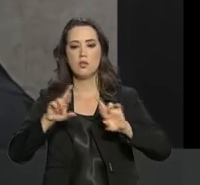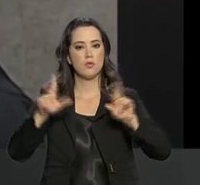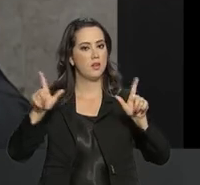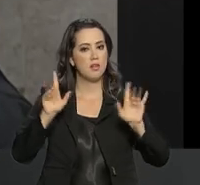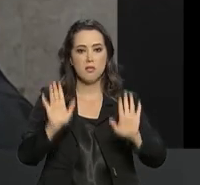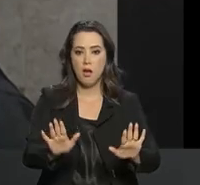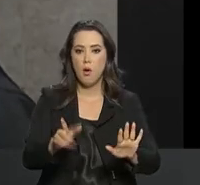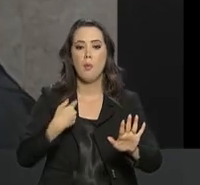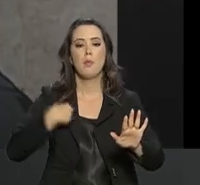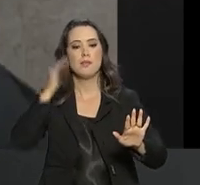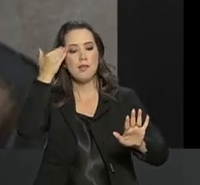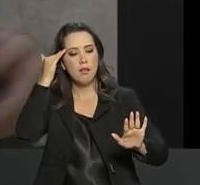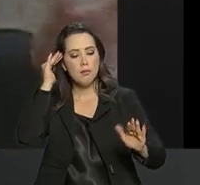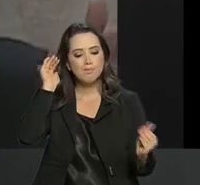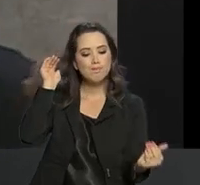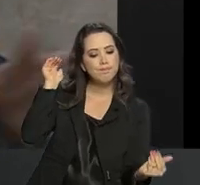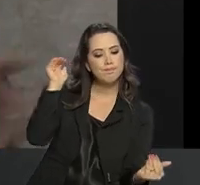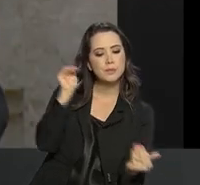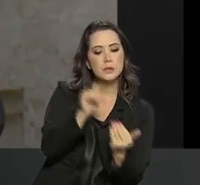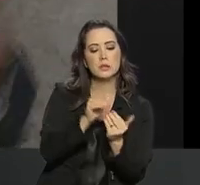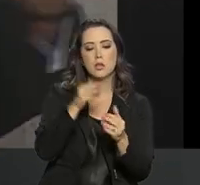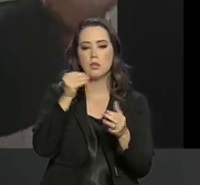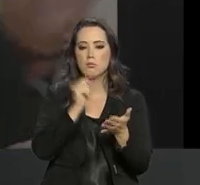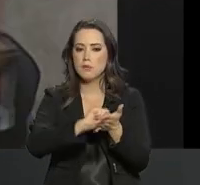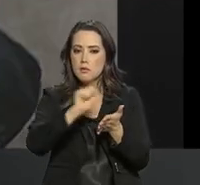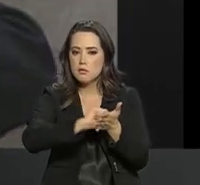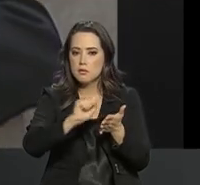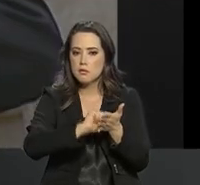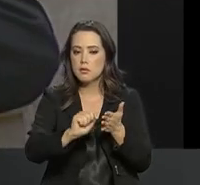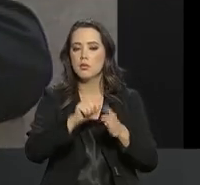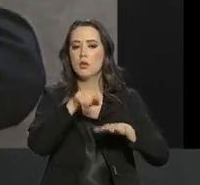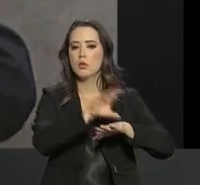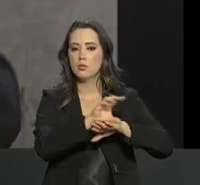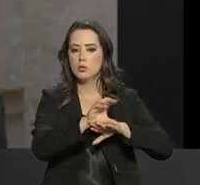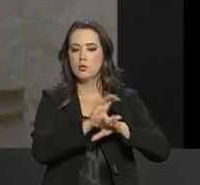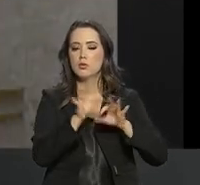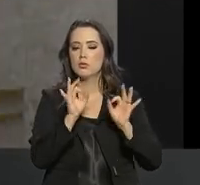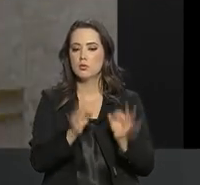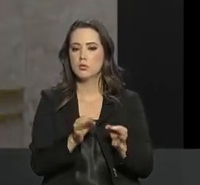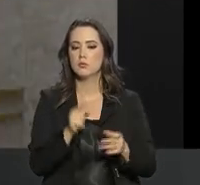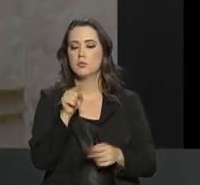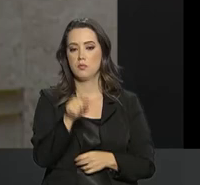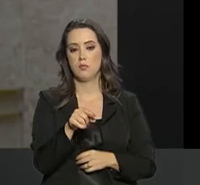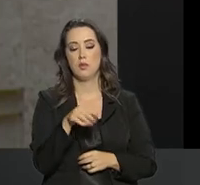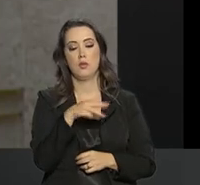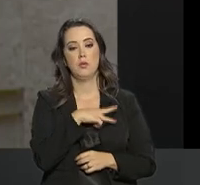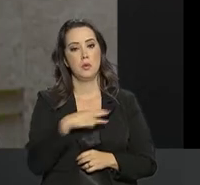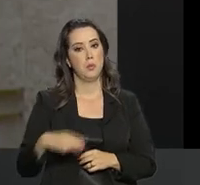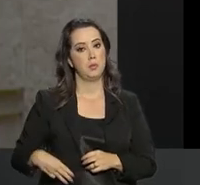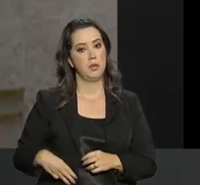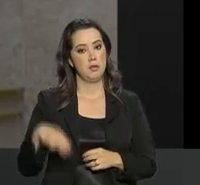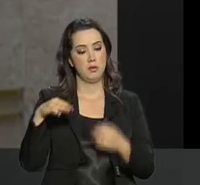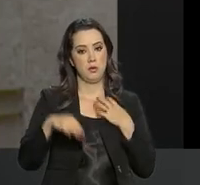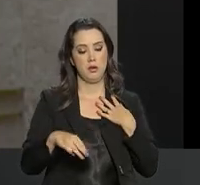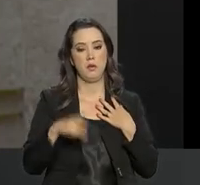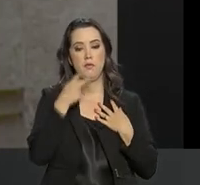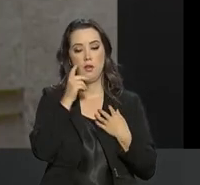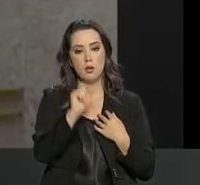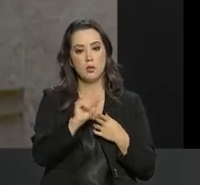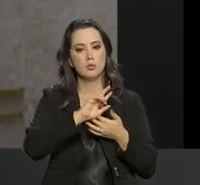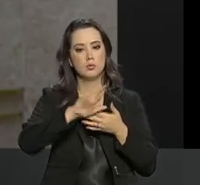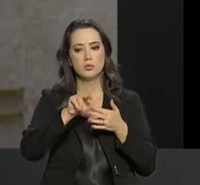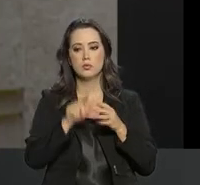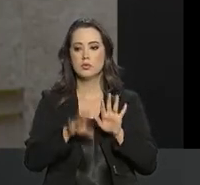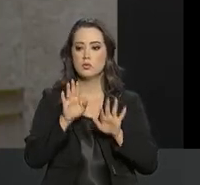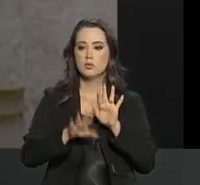a interpretação. E a interpretação que os senhores têm dado aqui, o ministro Marco Aurélio elencou uma série de medidas que talvez não